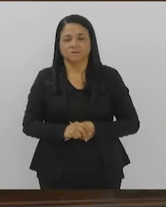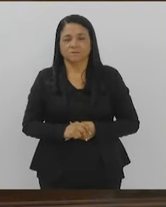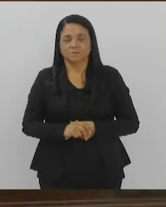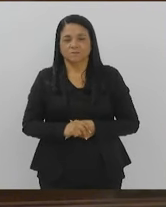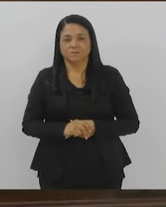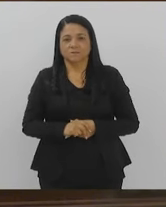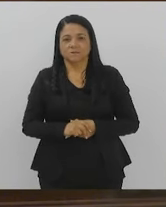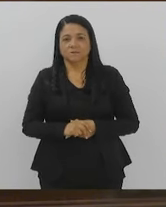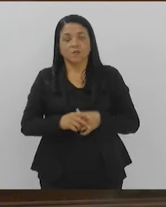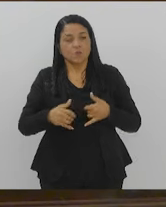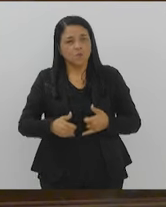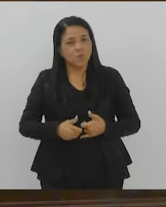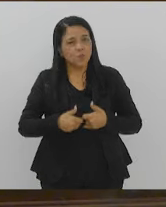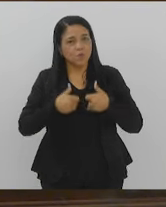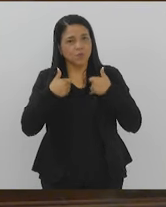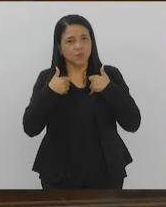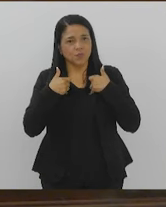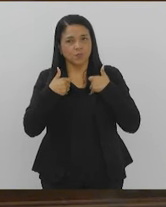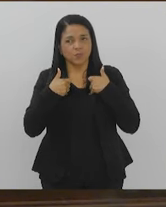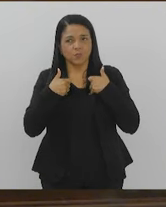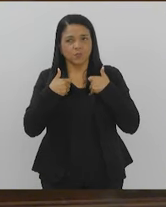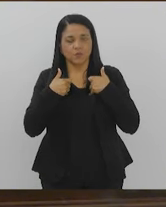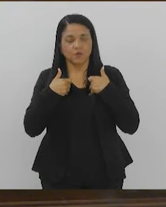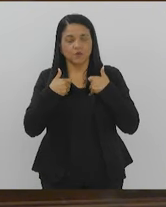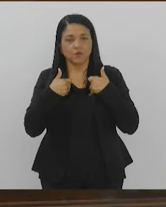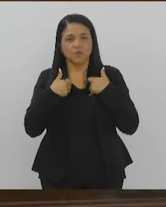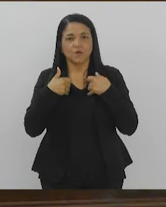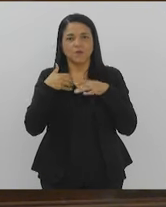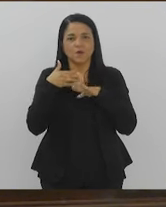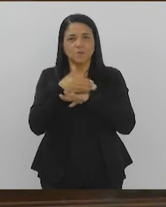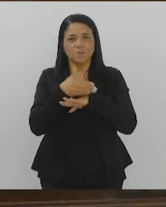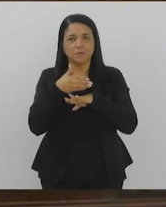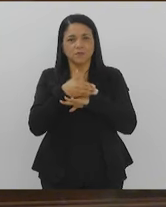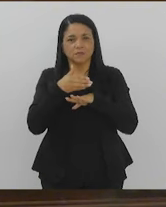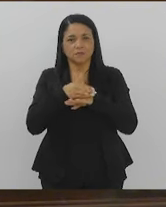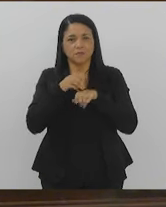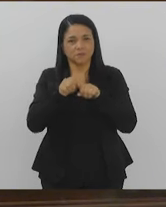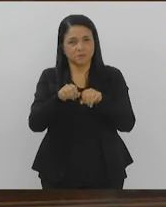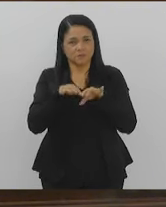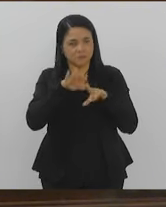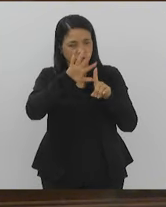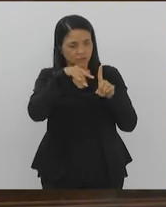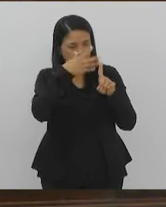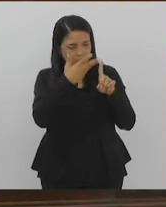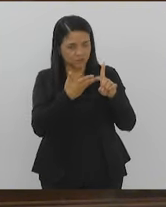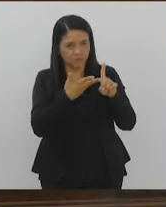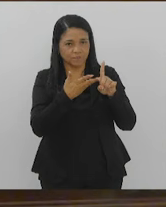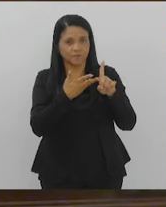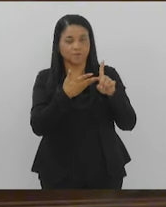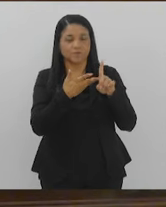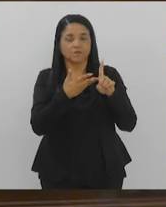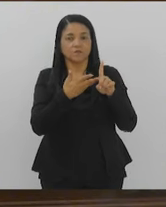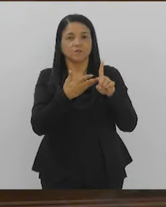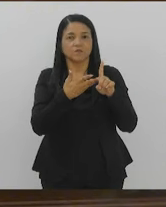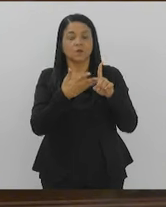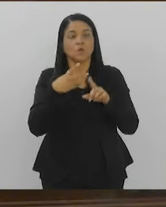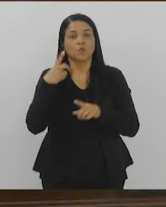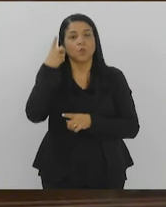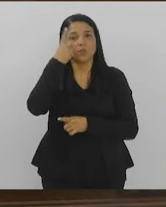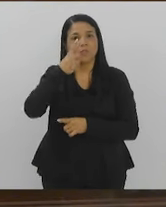É uma honra participar desta sessão solene, como parlamentar desta